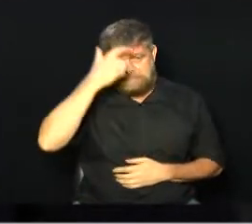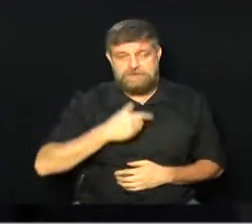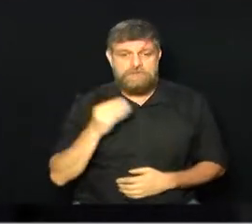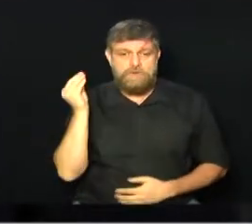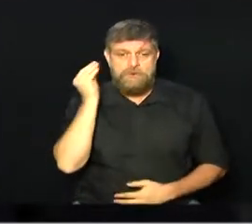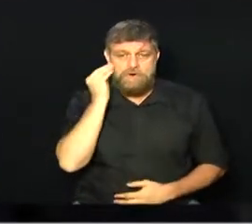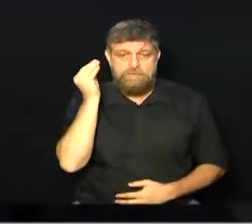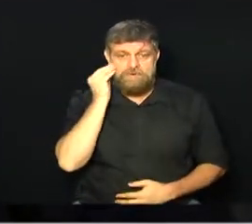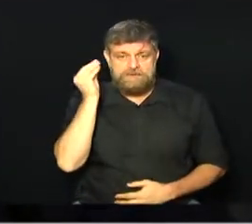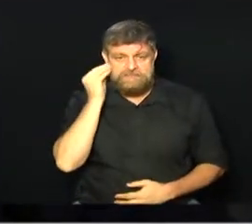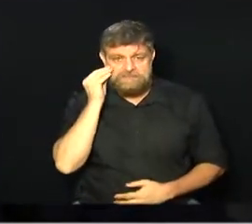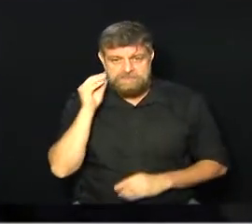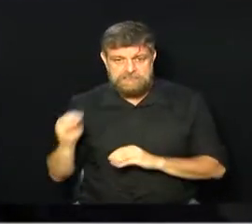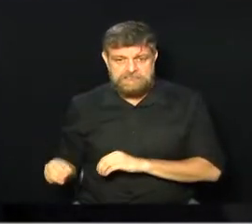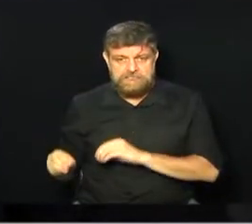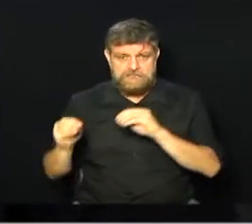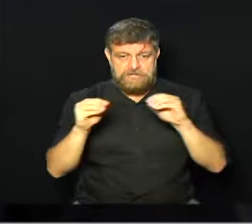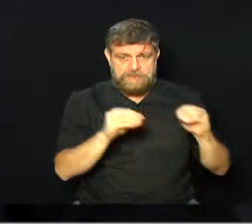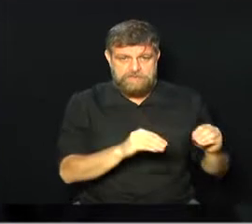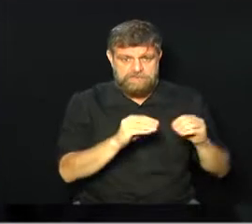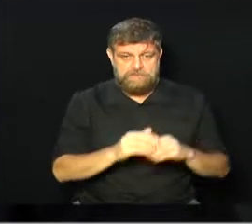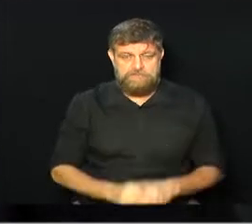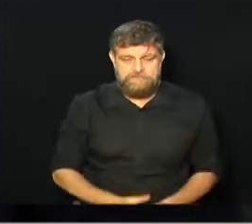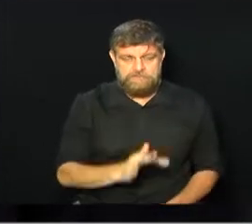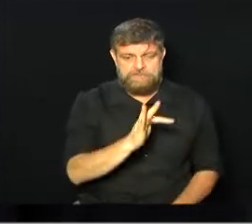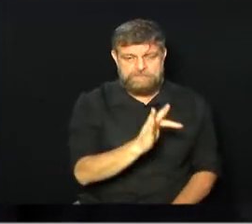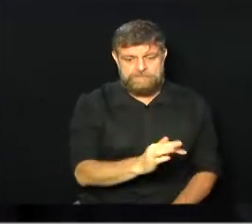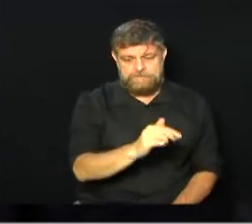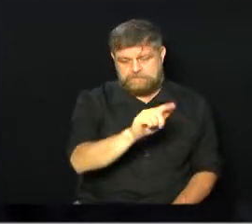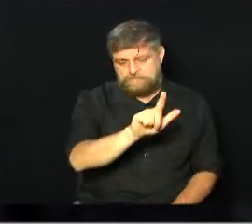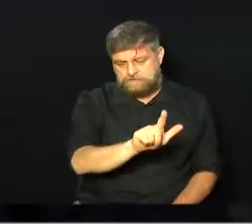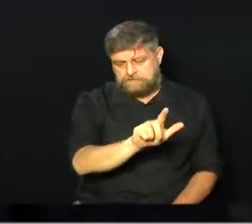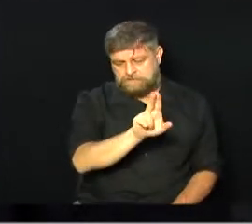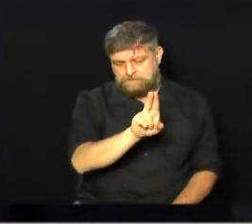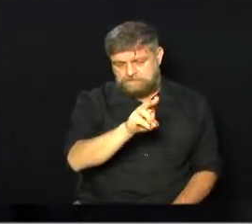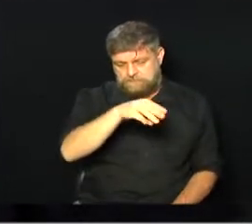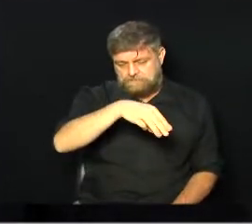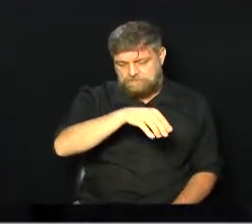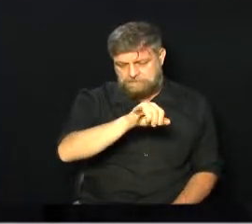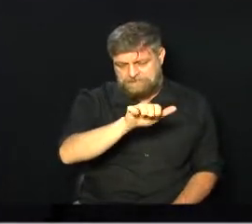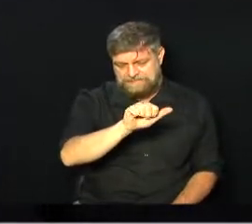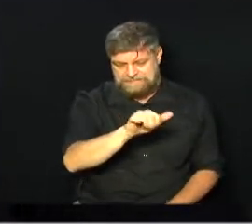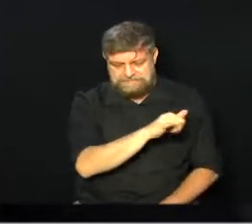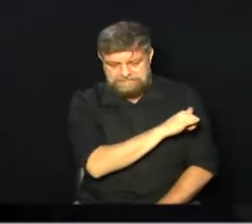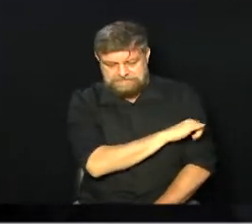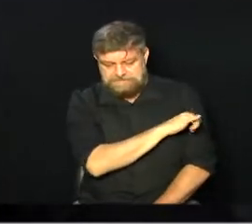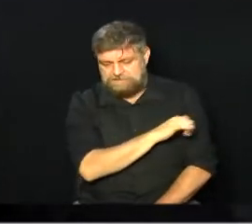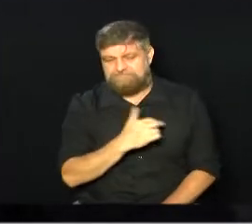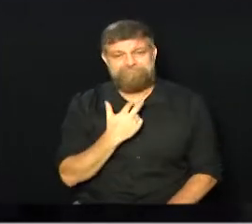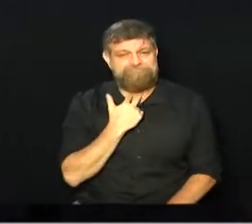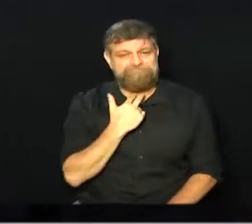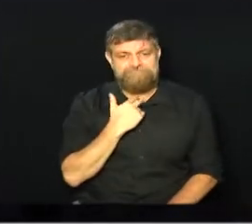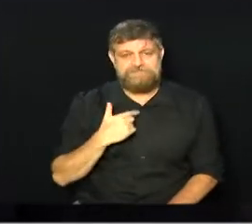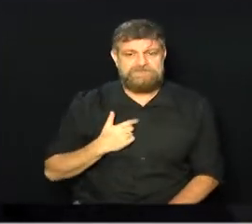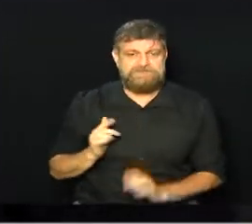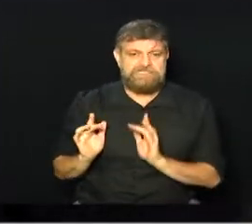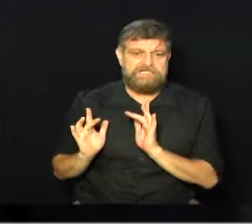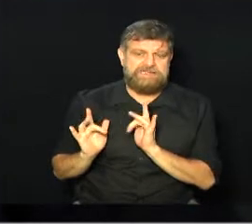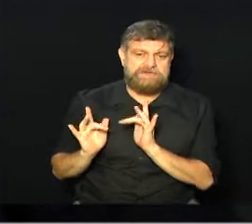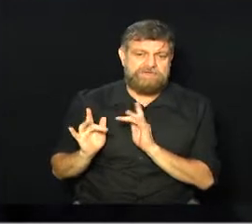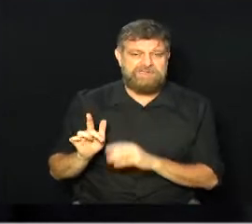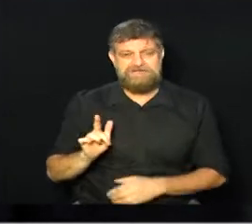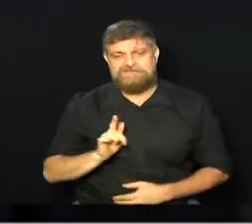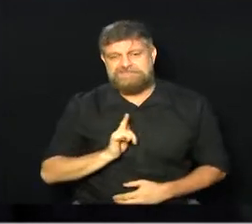para o Fluminense, eu cheguei a ficar 3 meses lá. E, teoricamente, não aguentei, né? Já tinha namoradinha, já tinha...